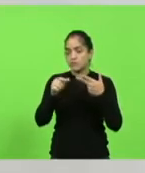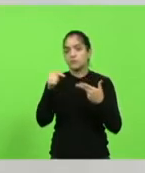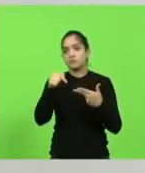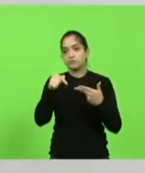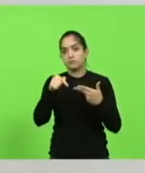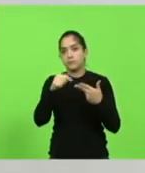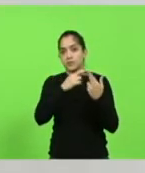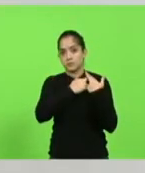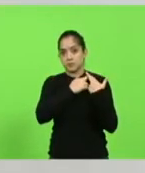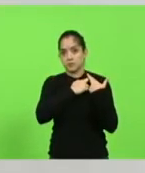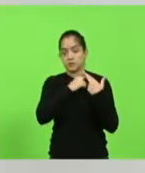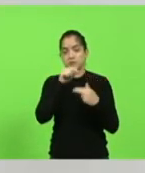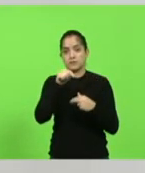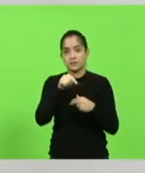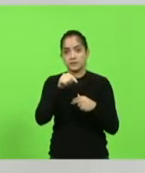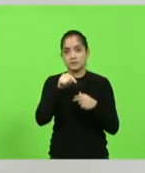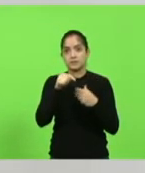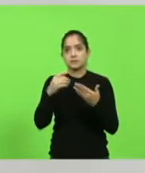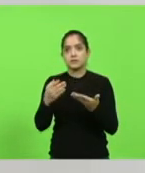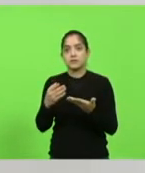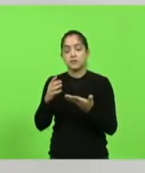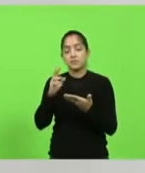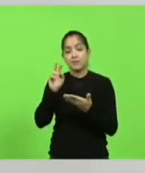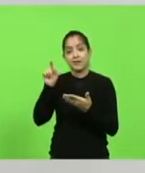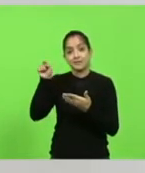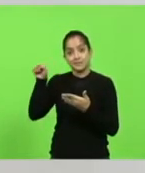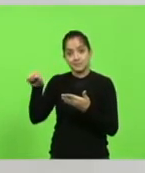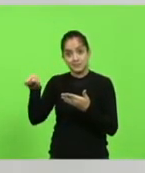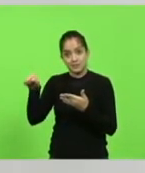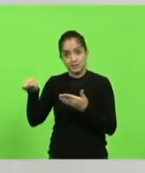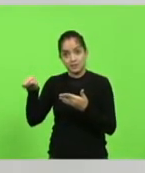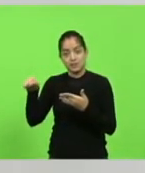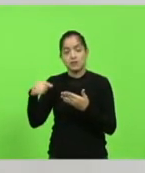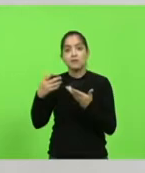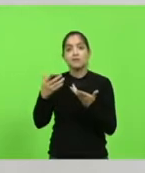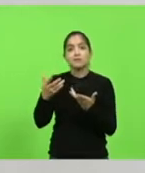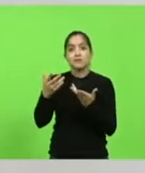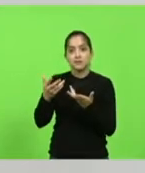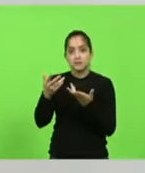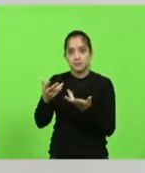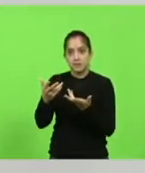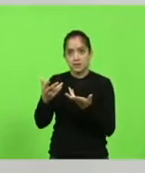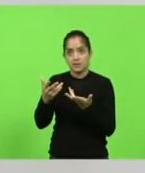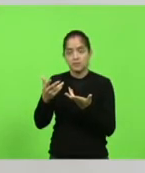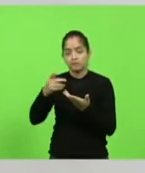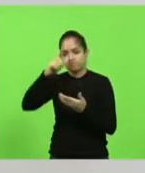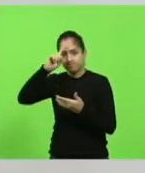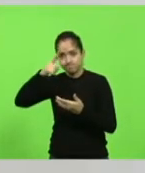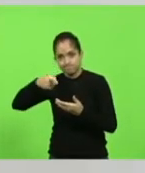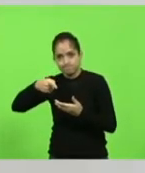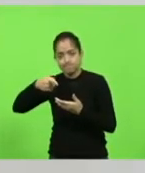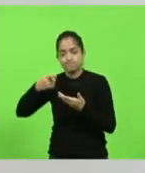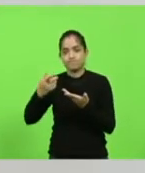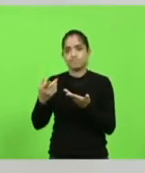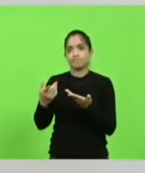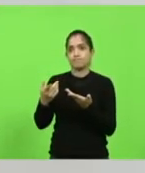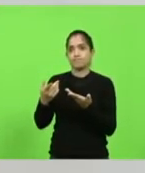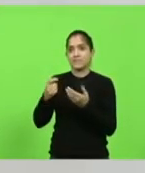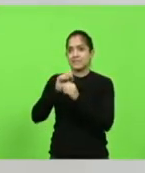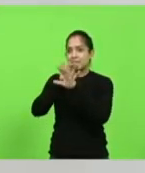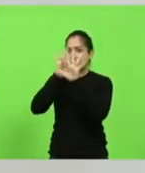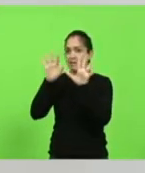um Supremo Tribunal Federal querendo determinar questões que não estão claras